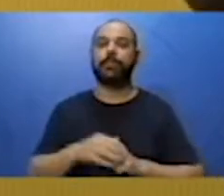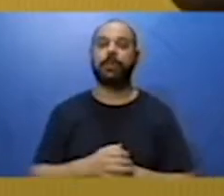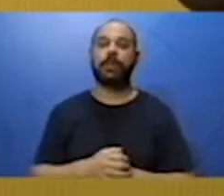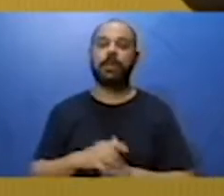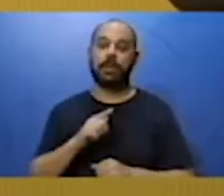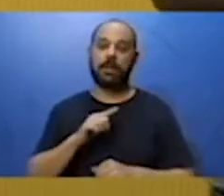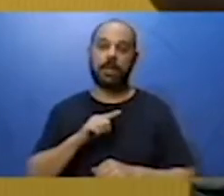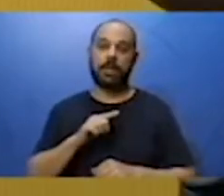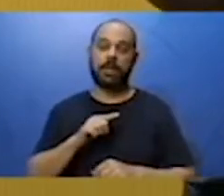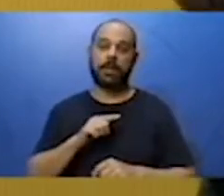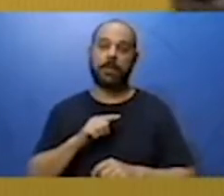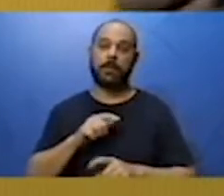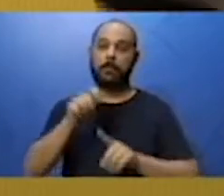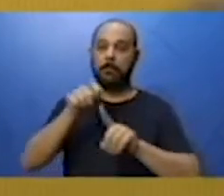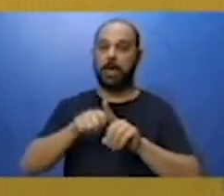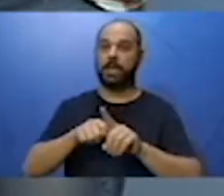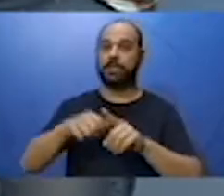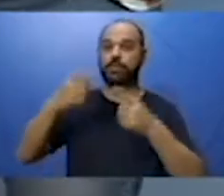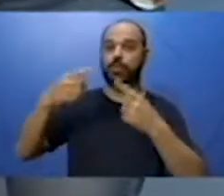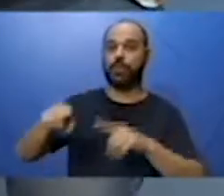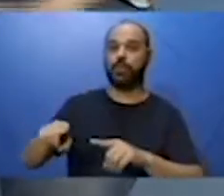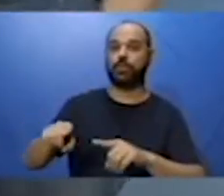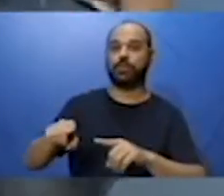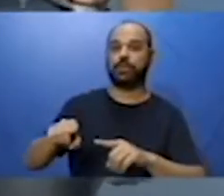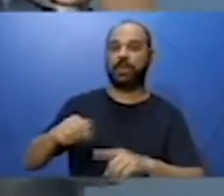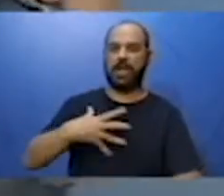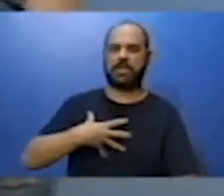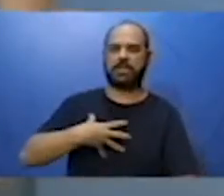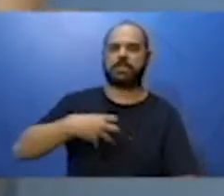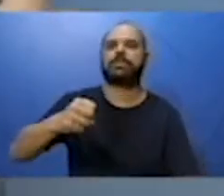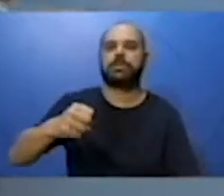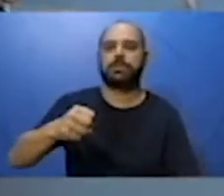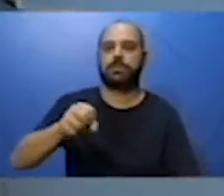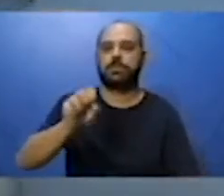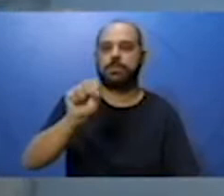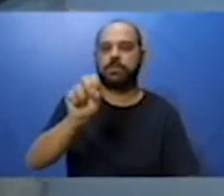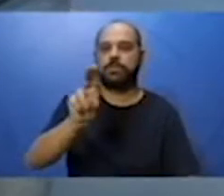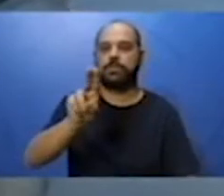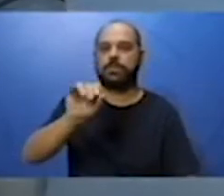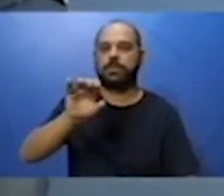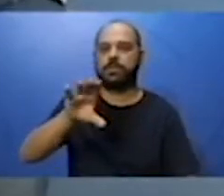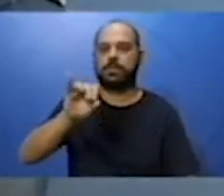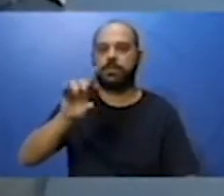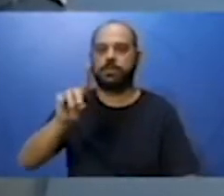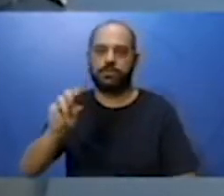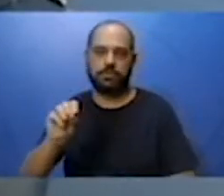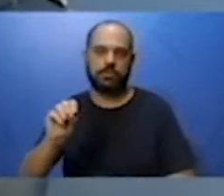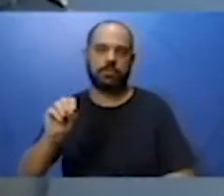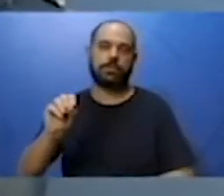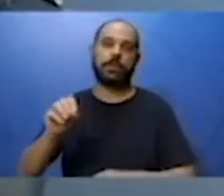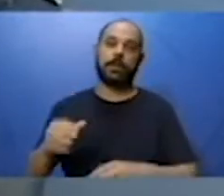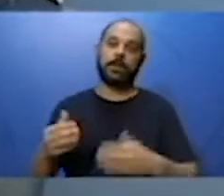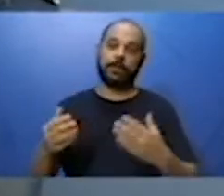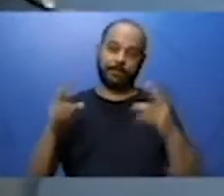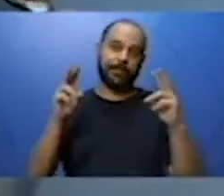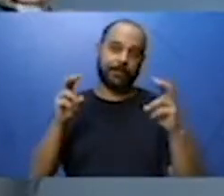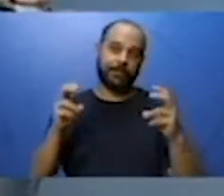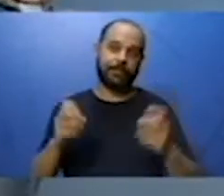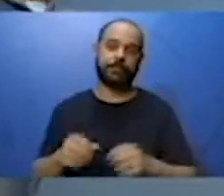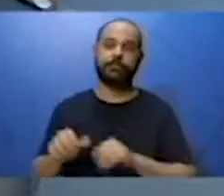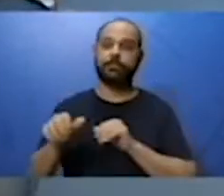o mês da prevenção ao suicídio. E no dia 10 de setembro tem o dia, foi determinado que é o